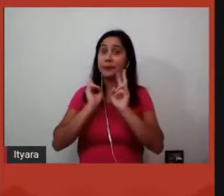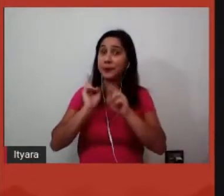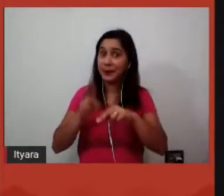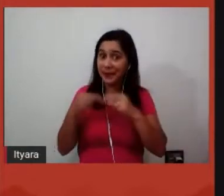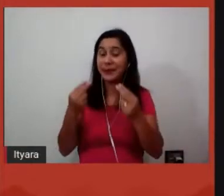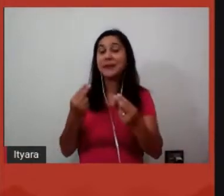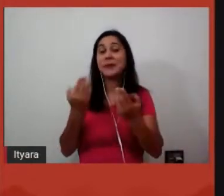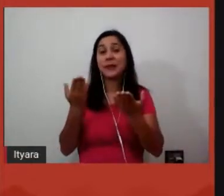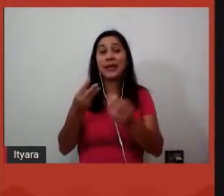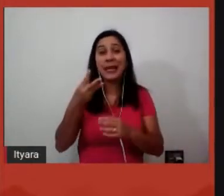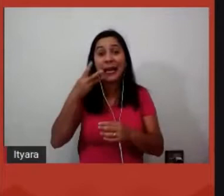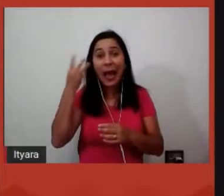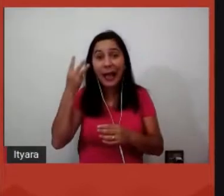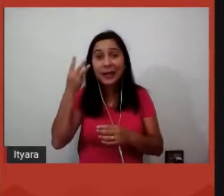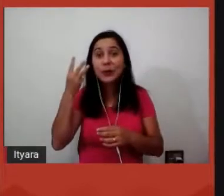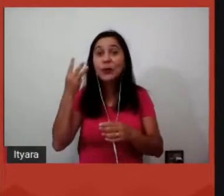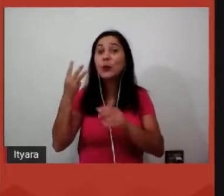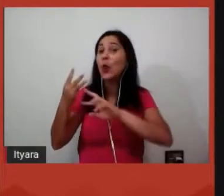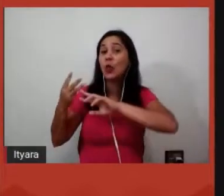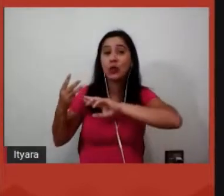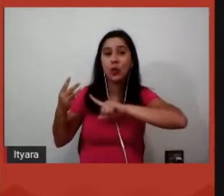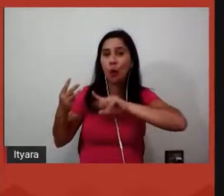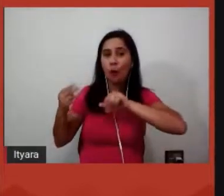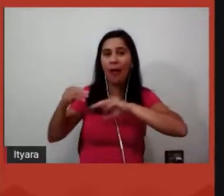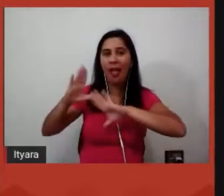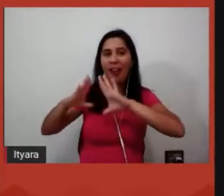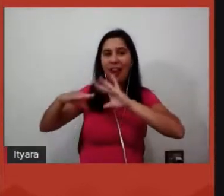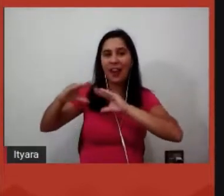Por isso que gato não é líquido. Porque o líquido,